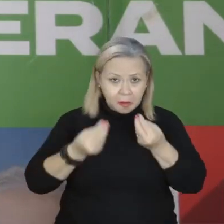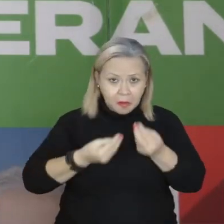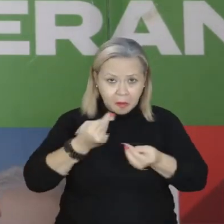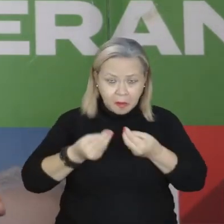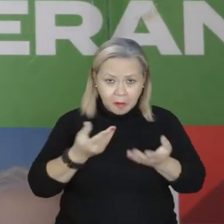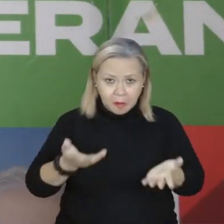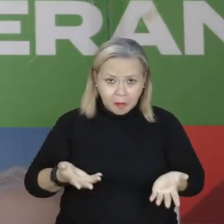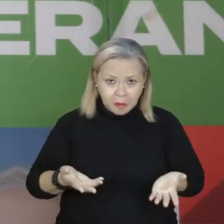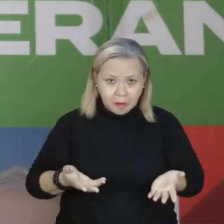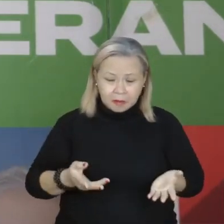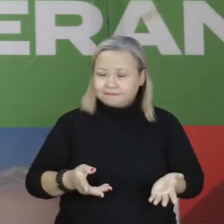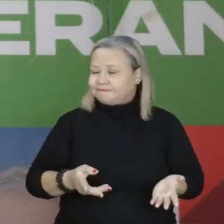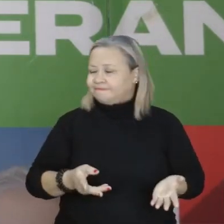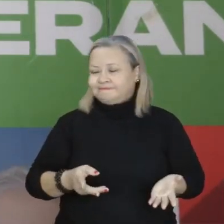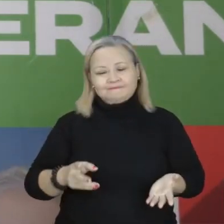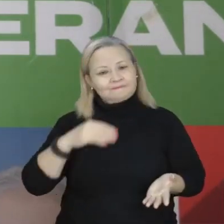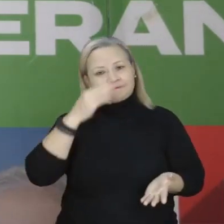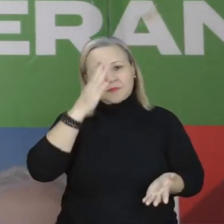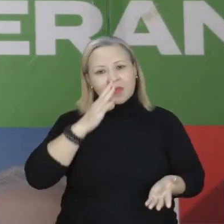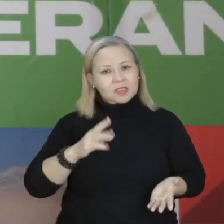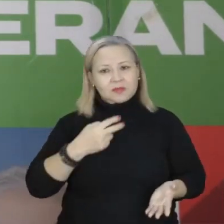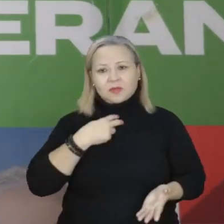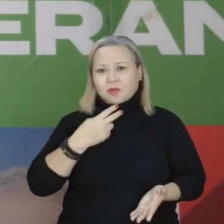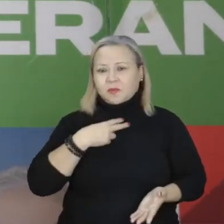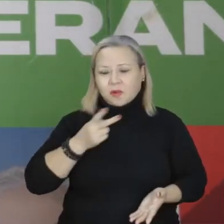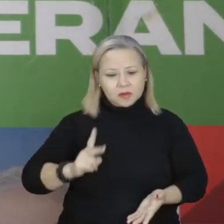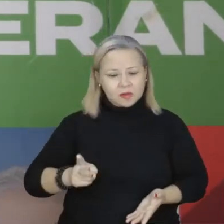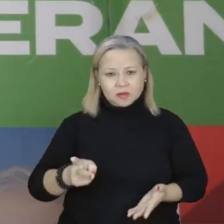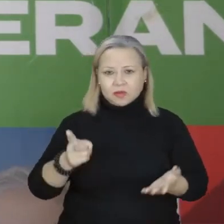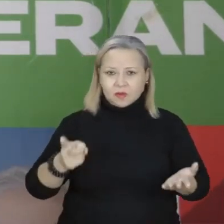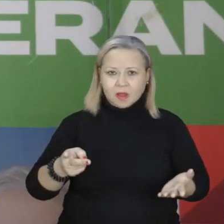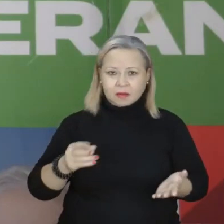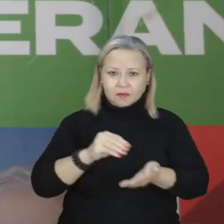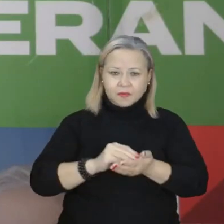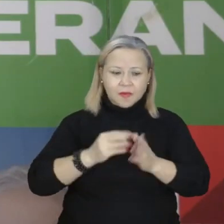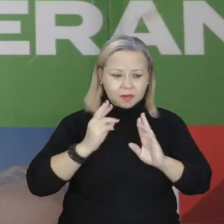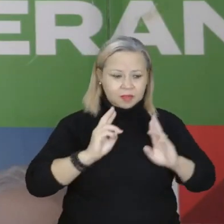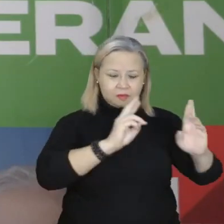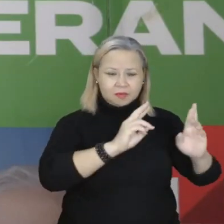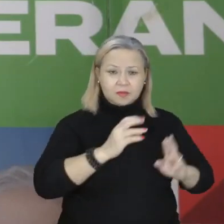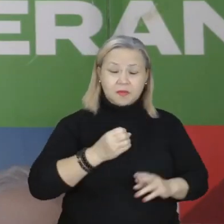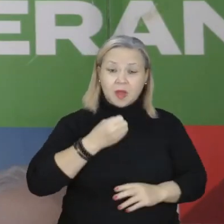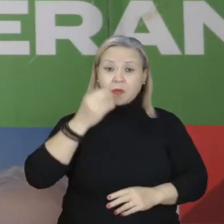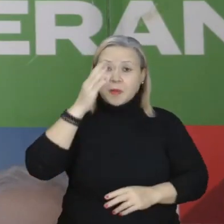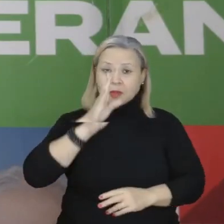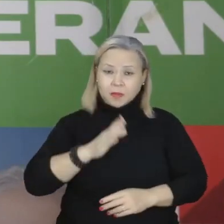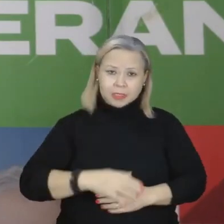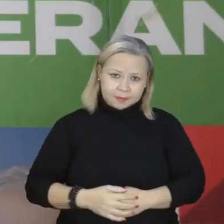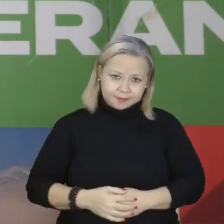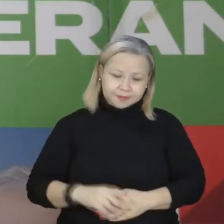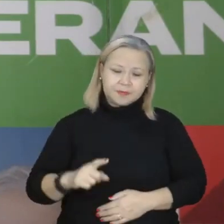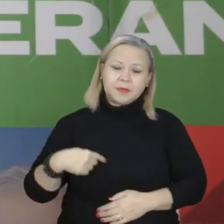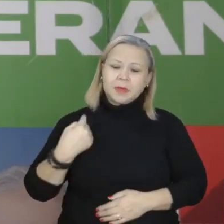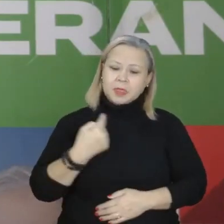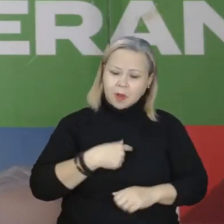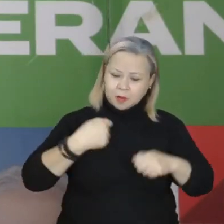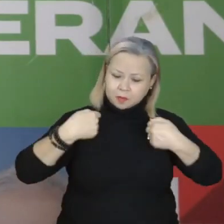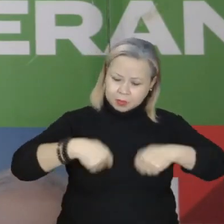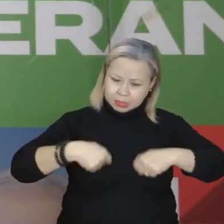O país não pode continuar assim. Sinceramente, para o bem do Brasil, a gente